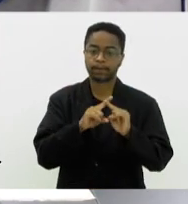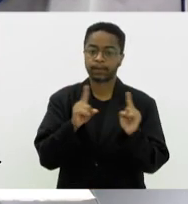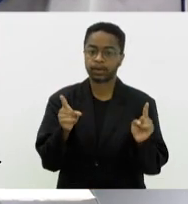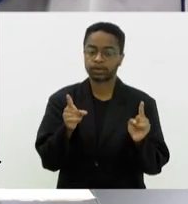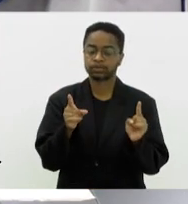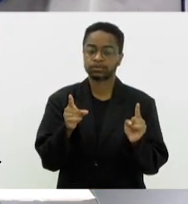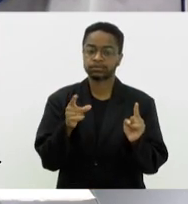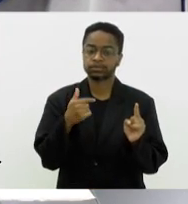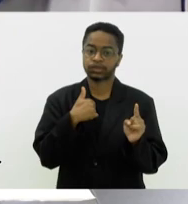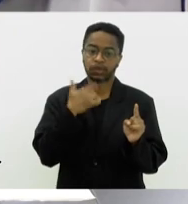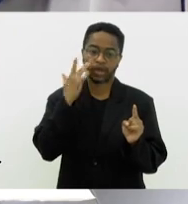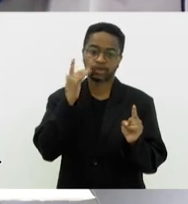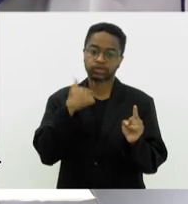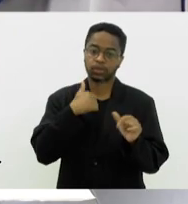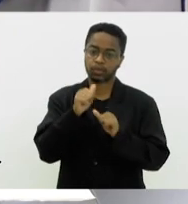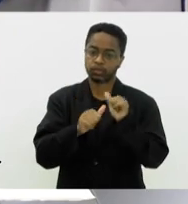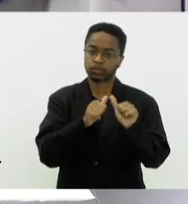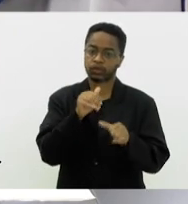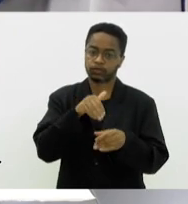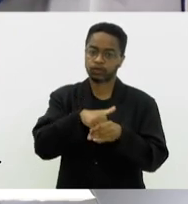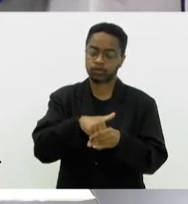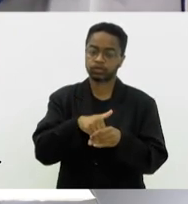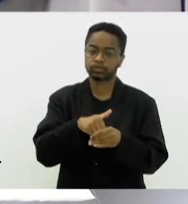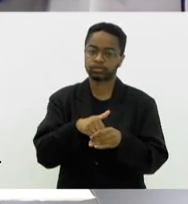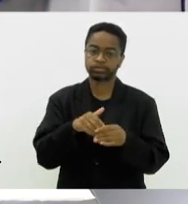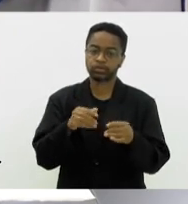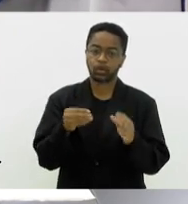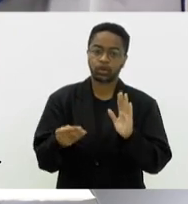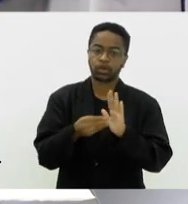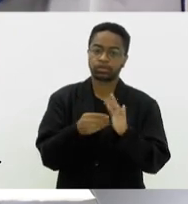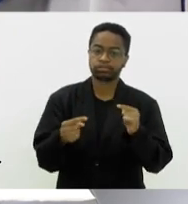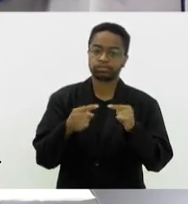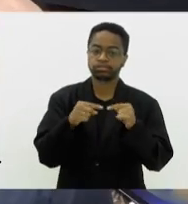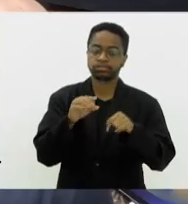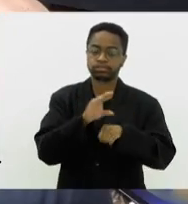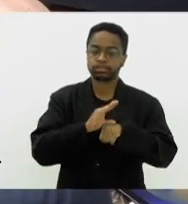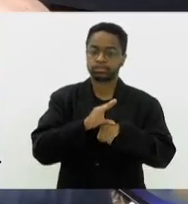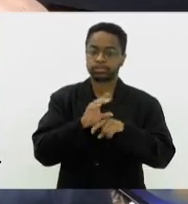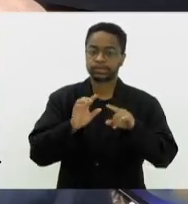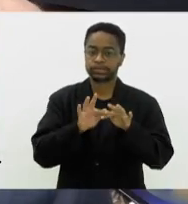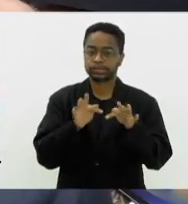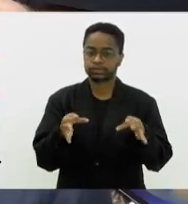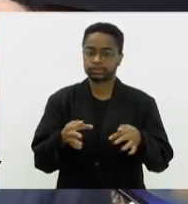tendendo a rever o voto pela constitucionalidade simples. Presidente,